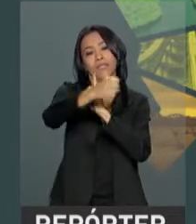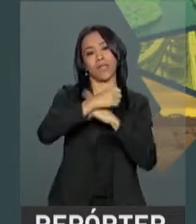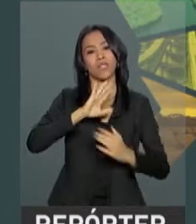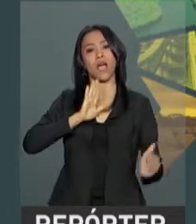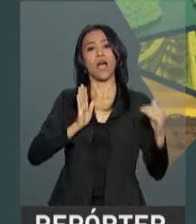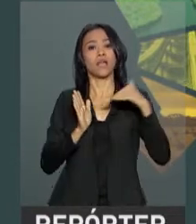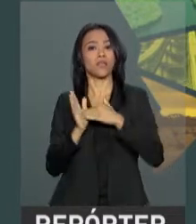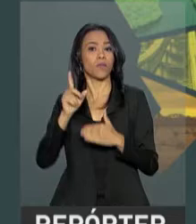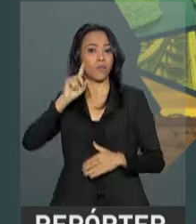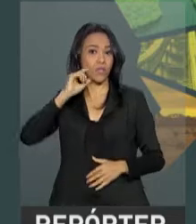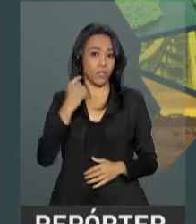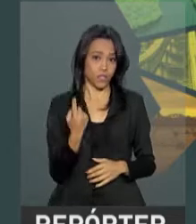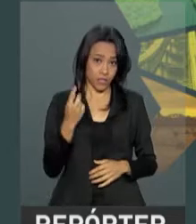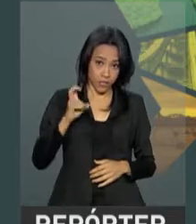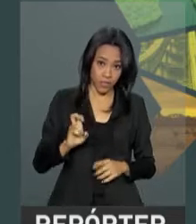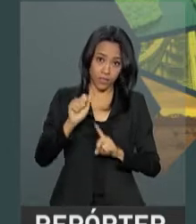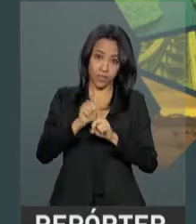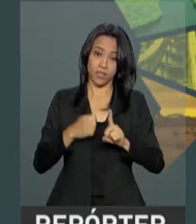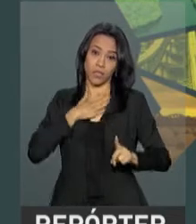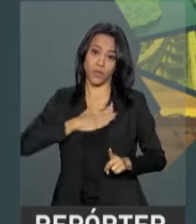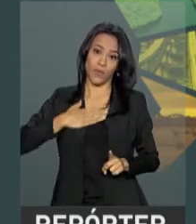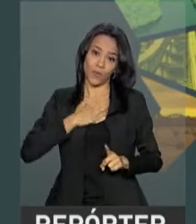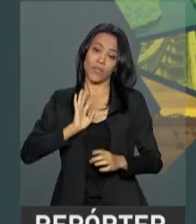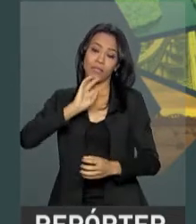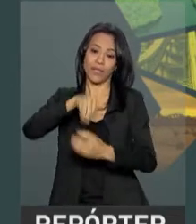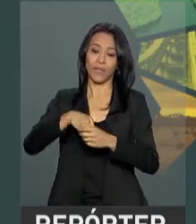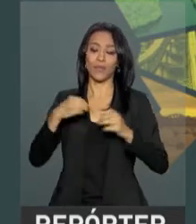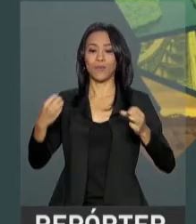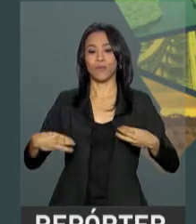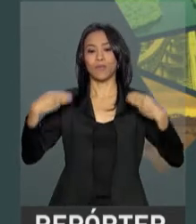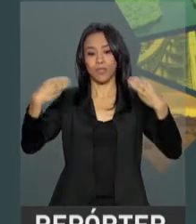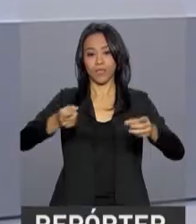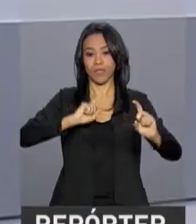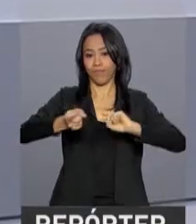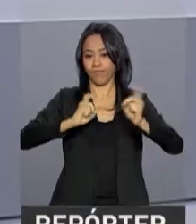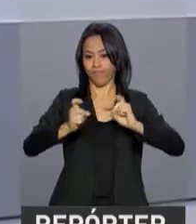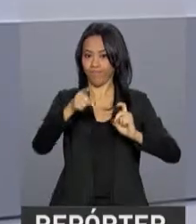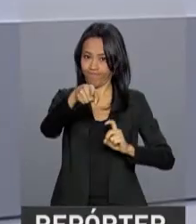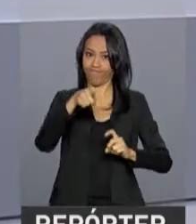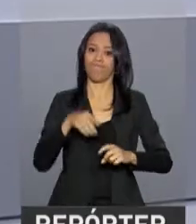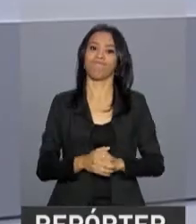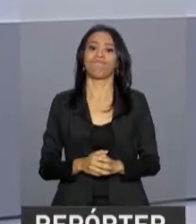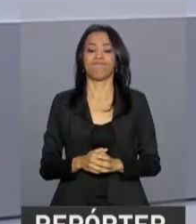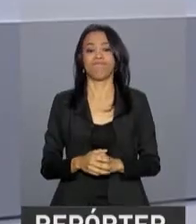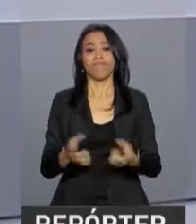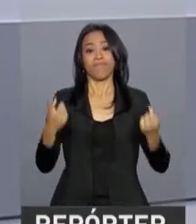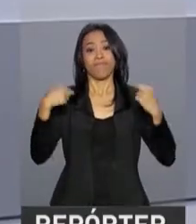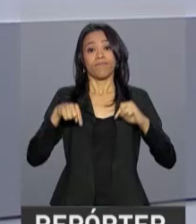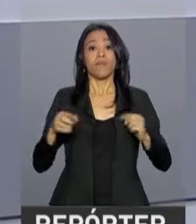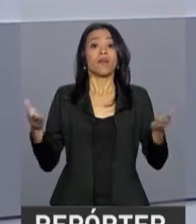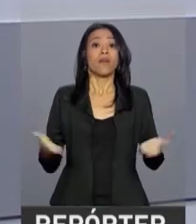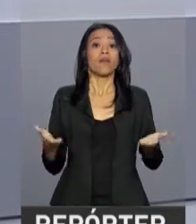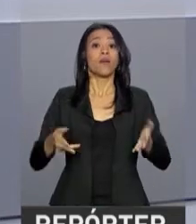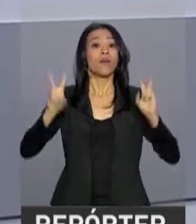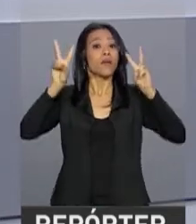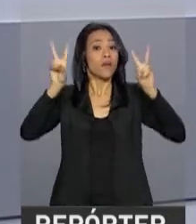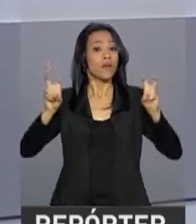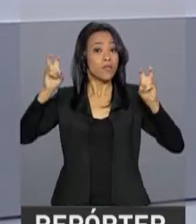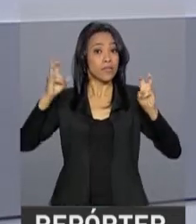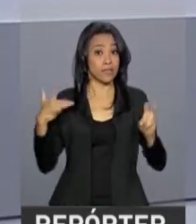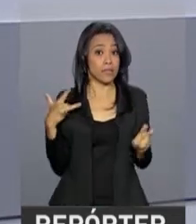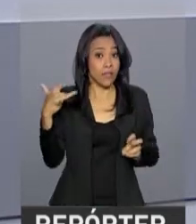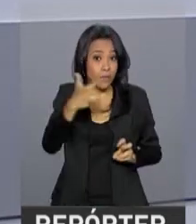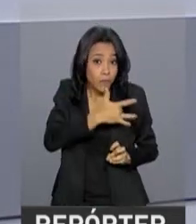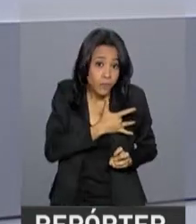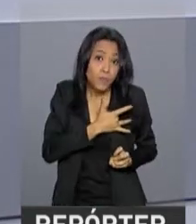até o dia 15 de agosto no site do ministério do planejamento e vamos falar agora sobre saúde a campanha de